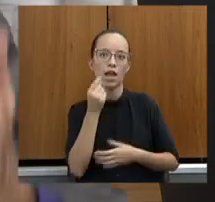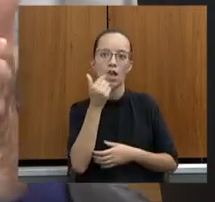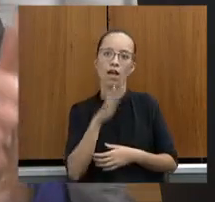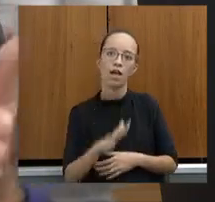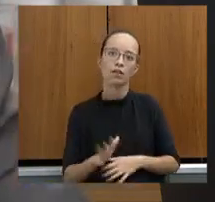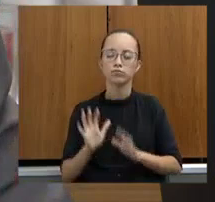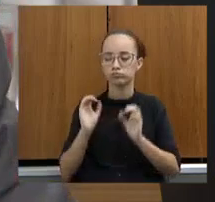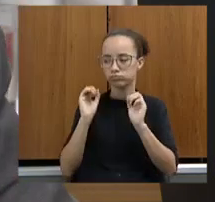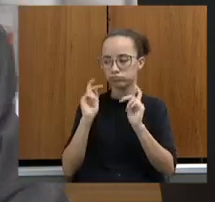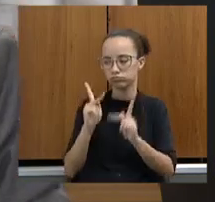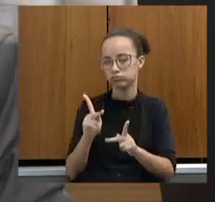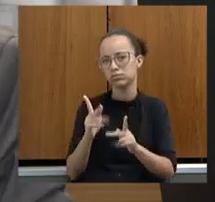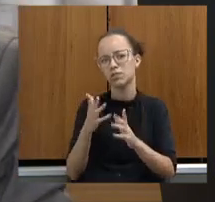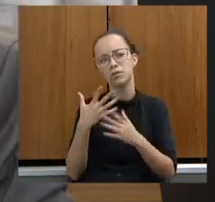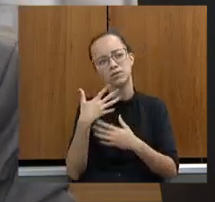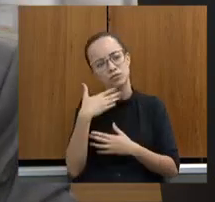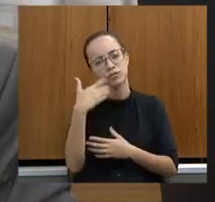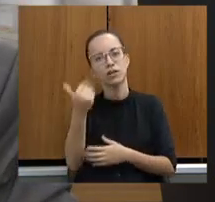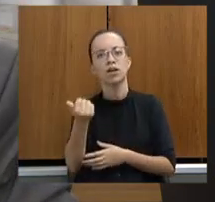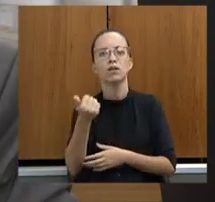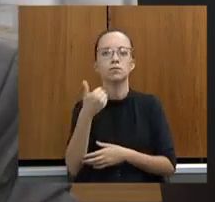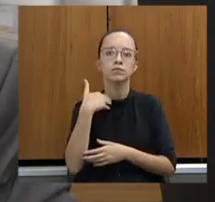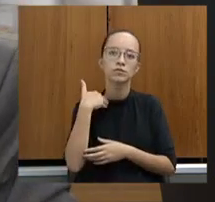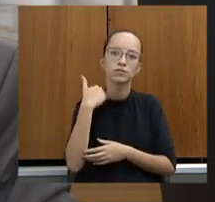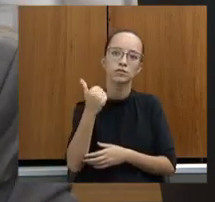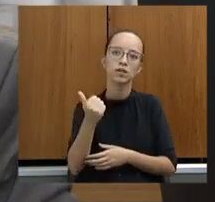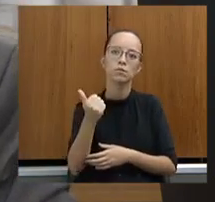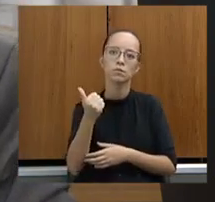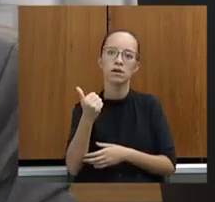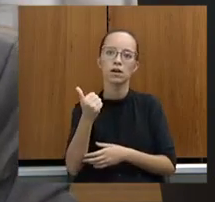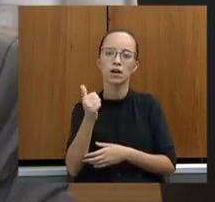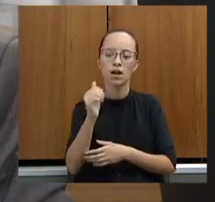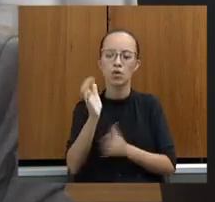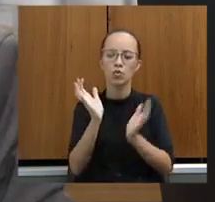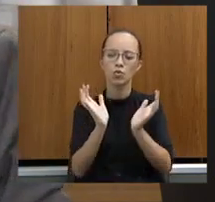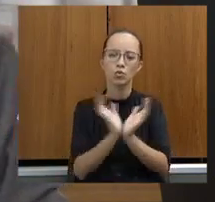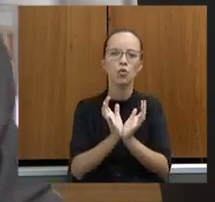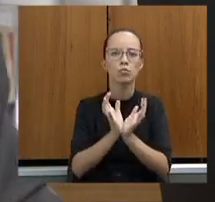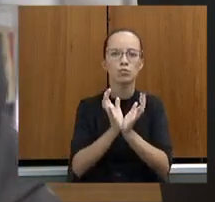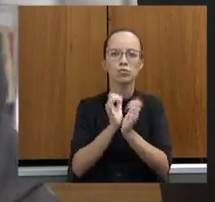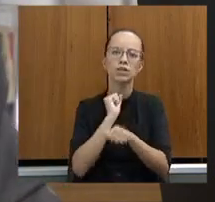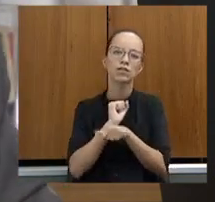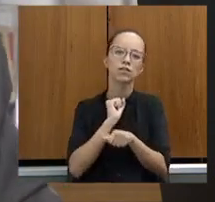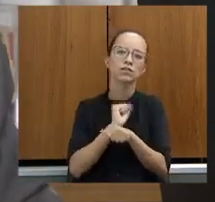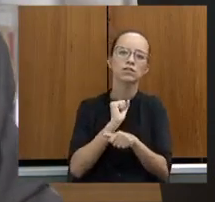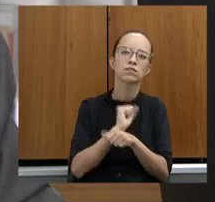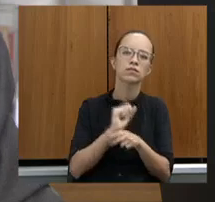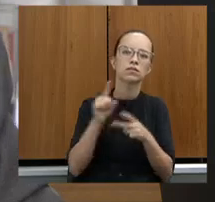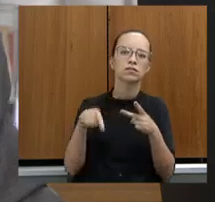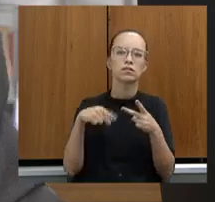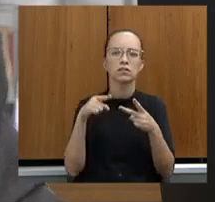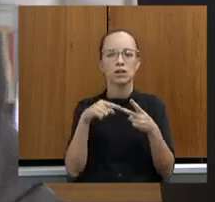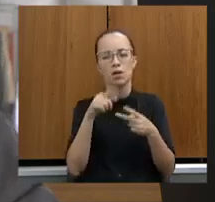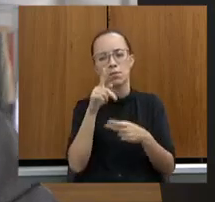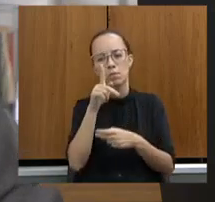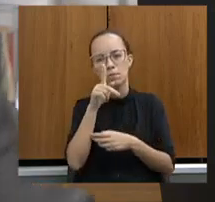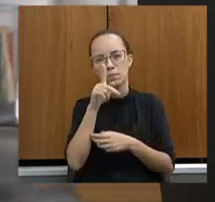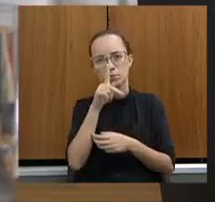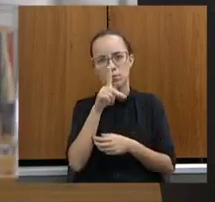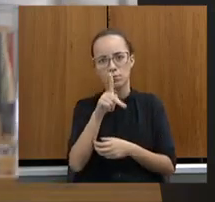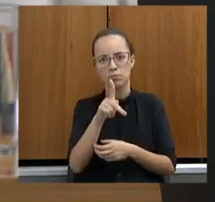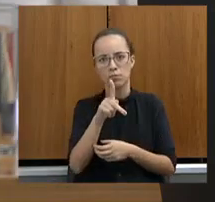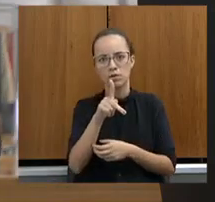economizar Tá bom então chama chama os excedentes da Polícia Civil chama os excedentes da polícia penal né são várias